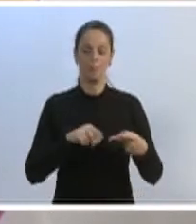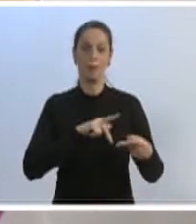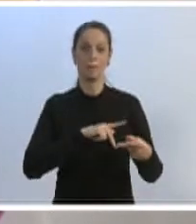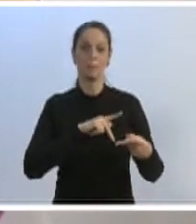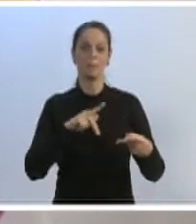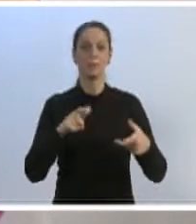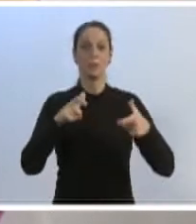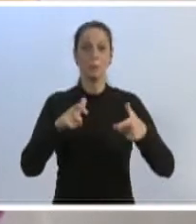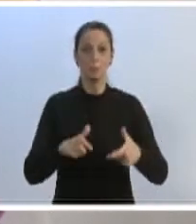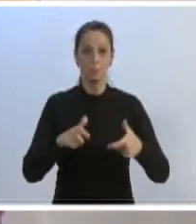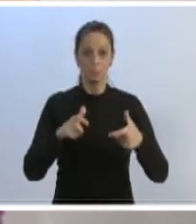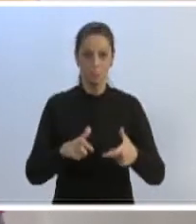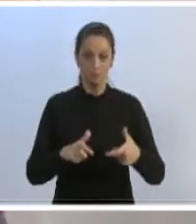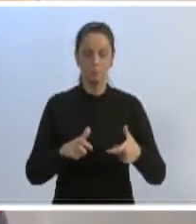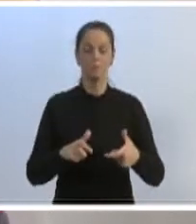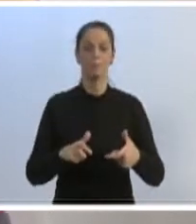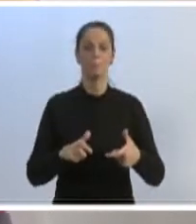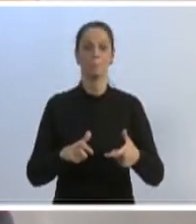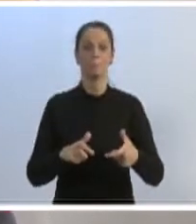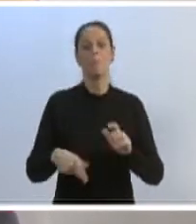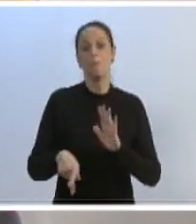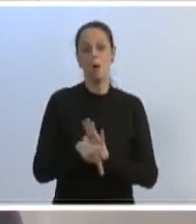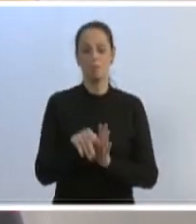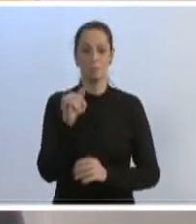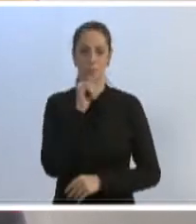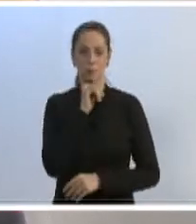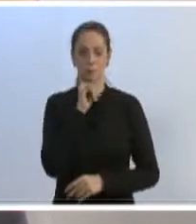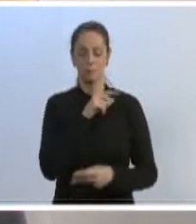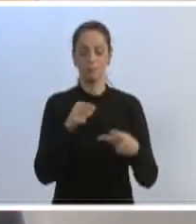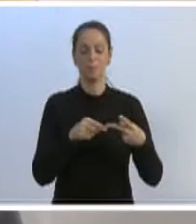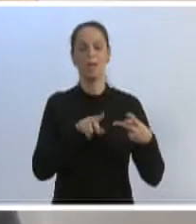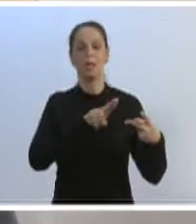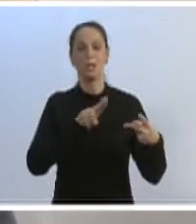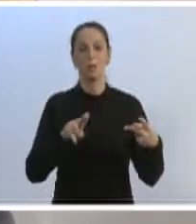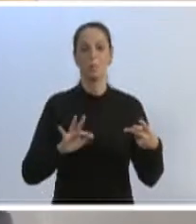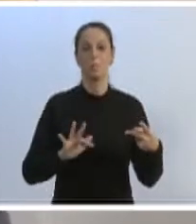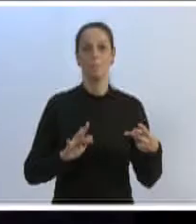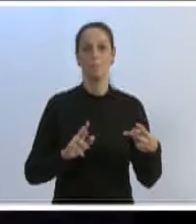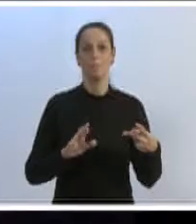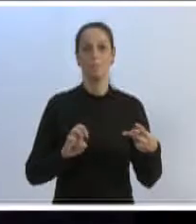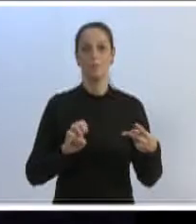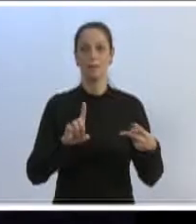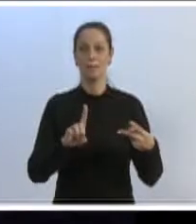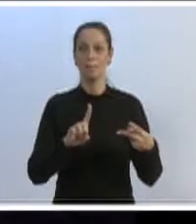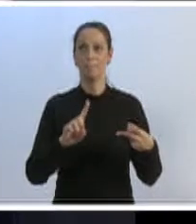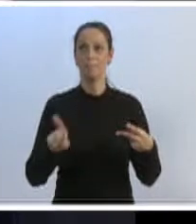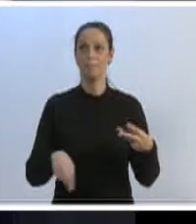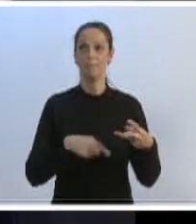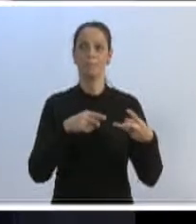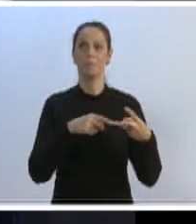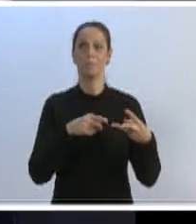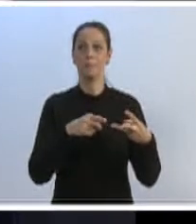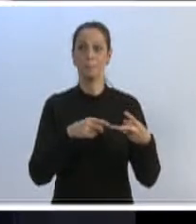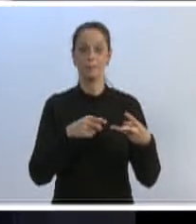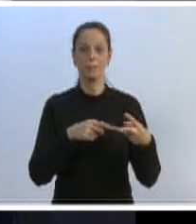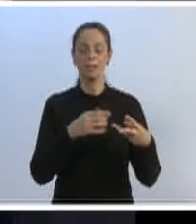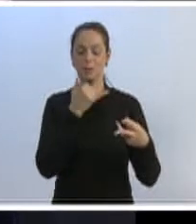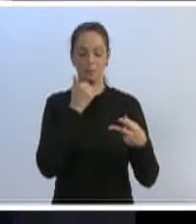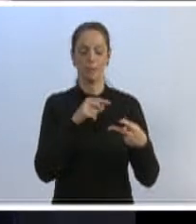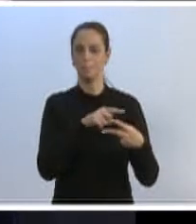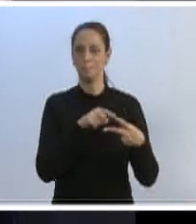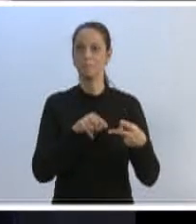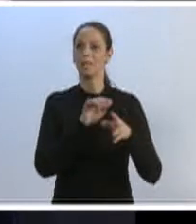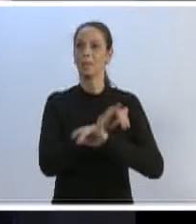Círculo Italiano, o Fred Warholz, e o anúncio por